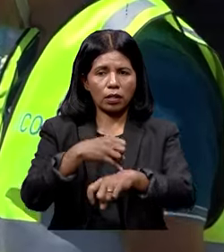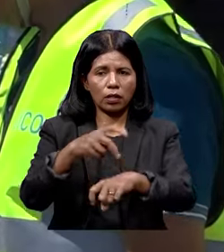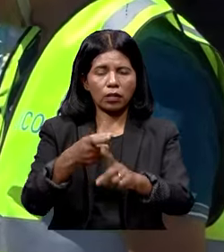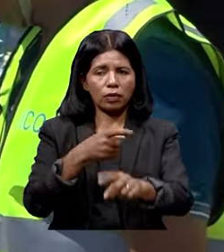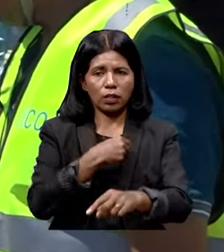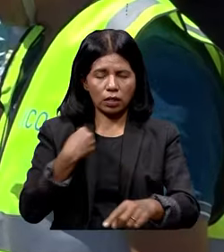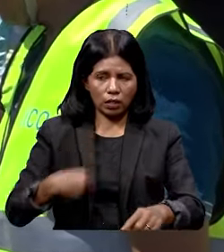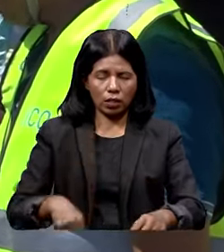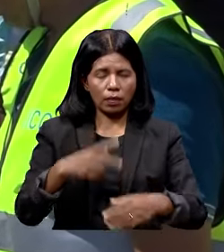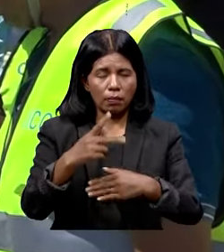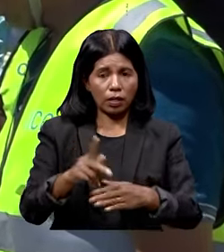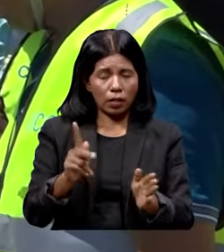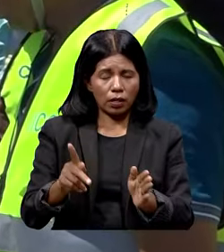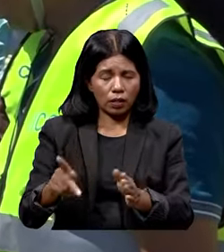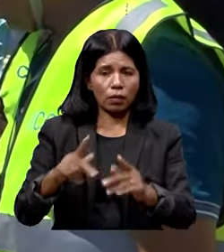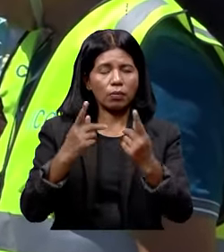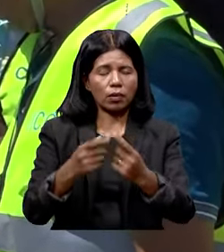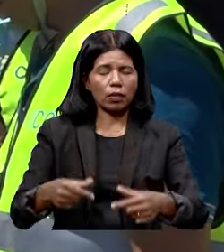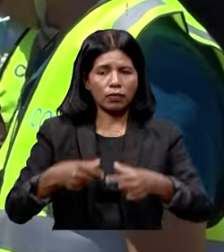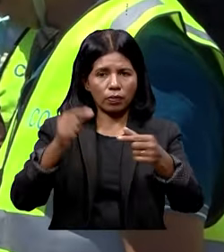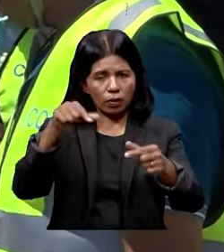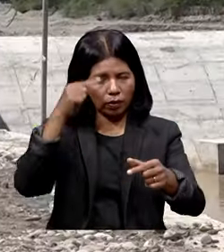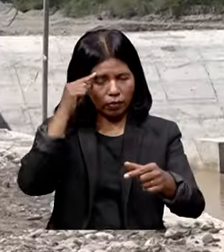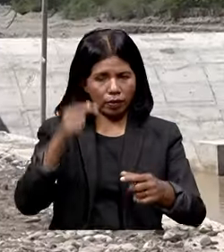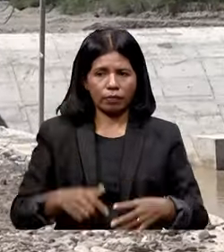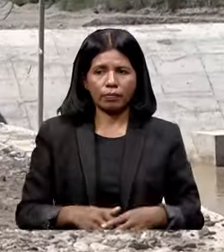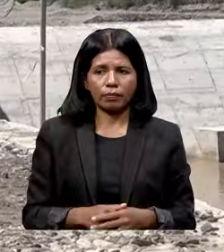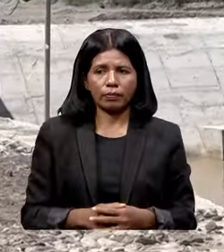no tuir plano, tinang uen companhia se entrega para o governo. Dilma Suzetti, GMN.